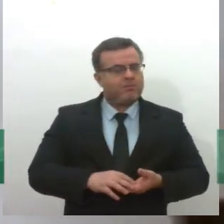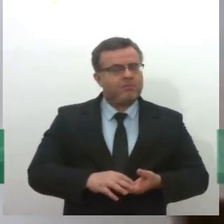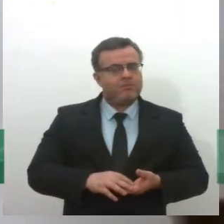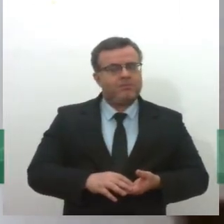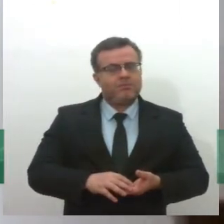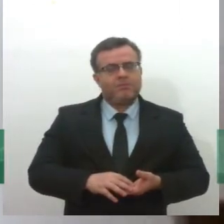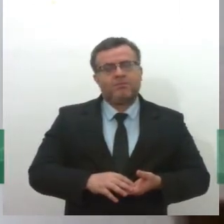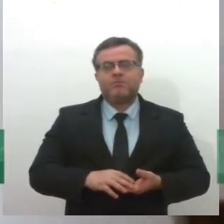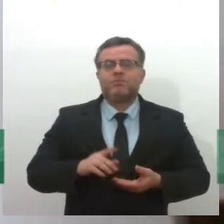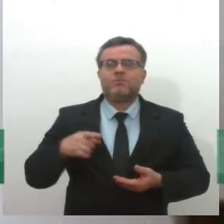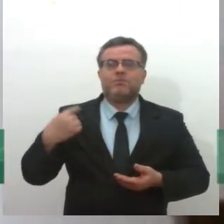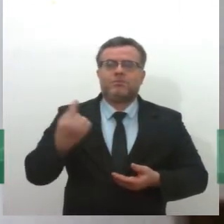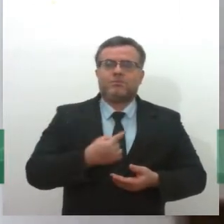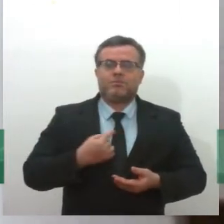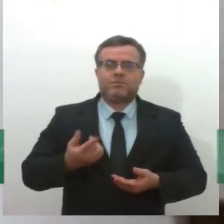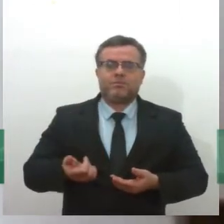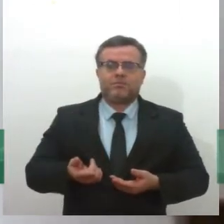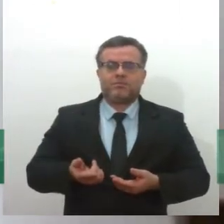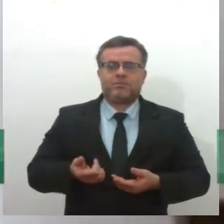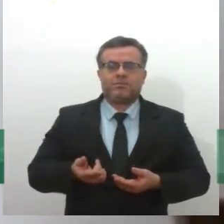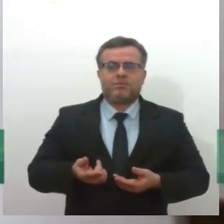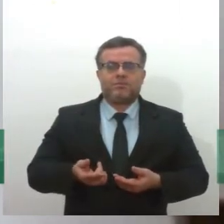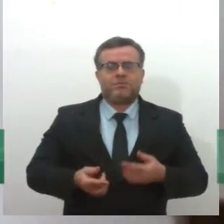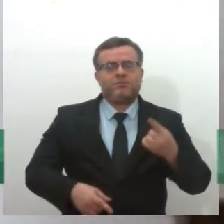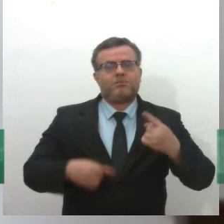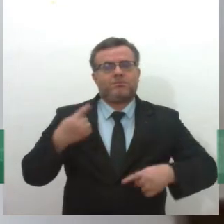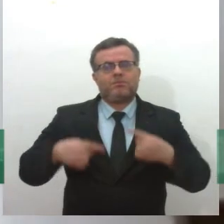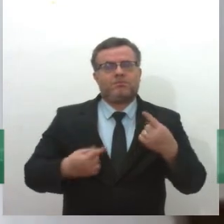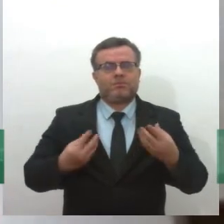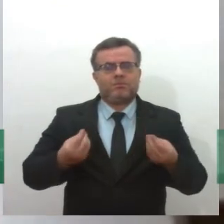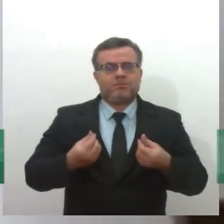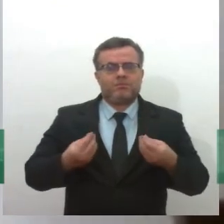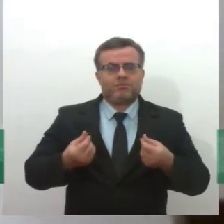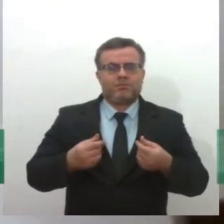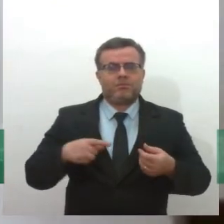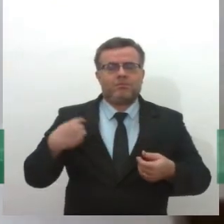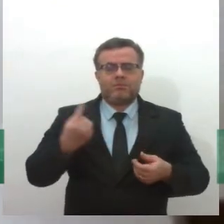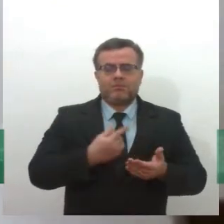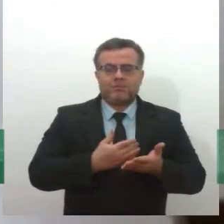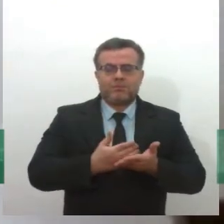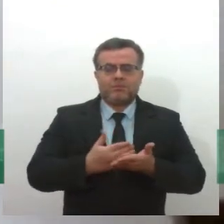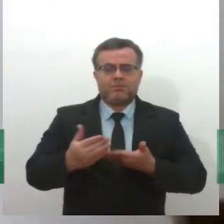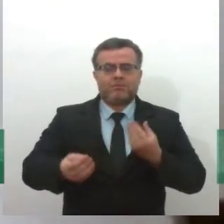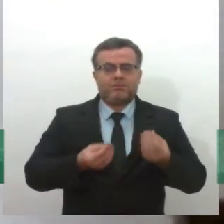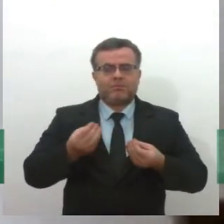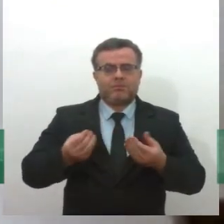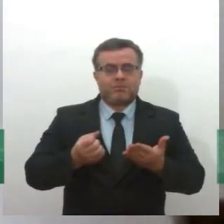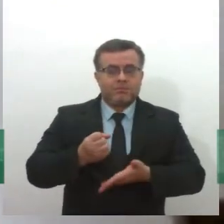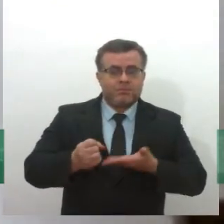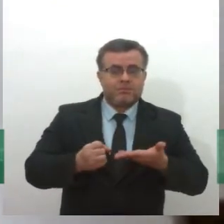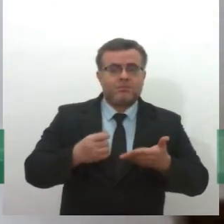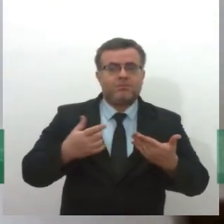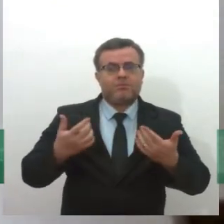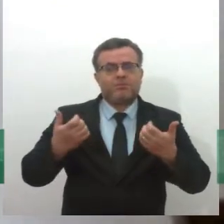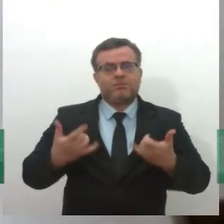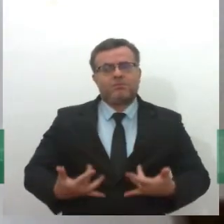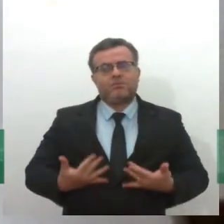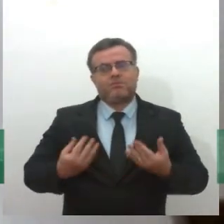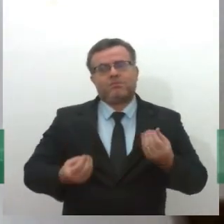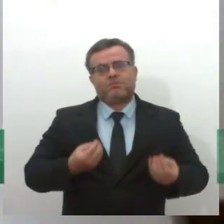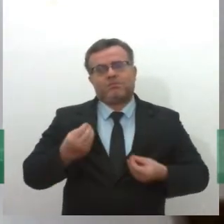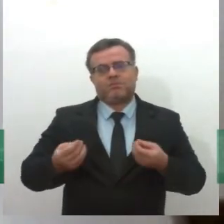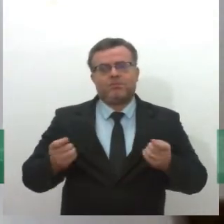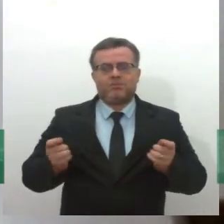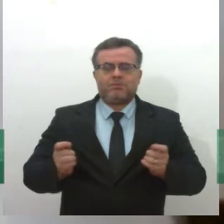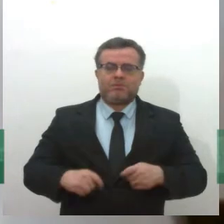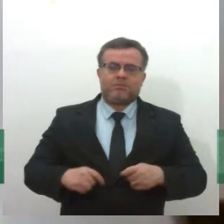a representação feminina só quando a gente tiver a paridade, né? Vamos começar da base, até porque aqui a gente está falando também, todo